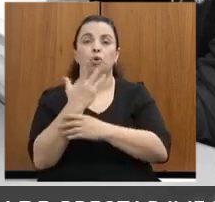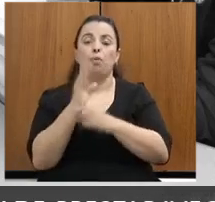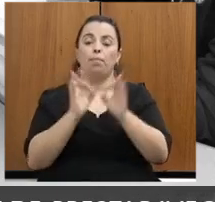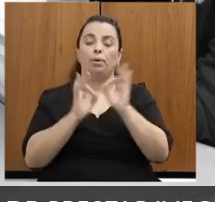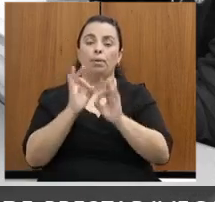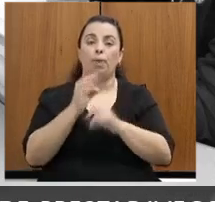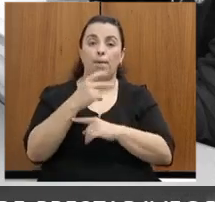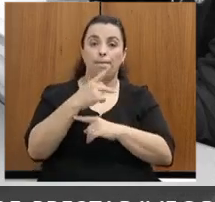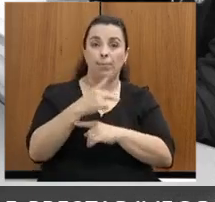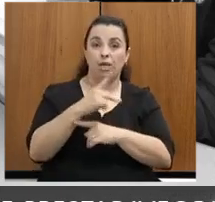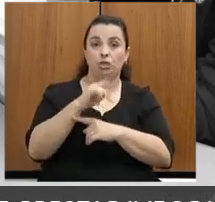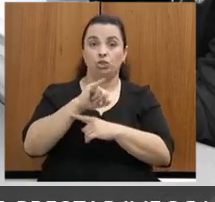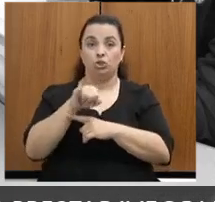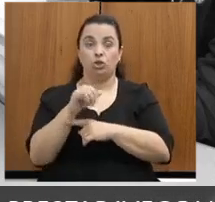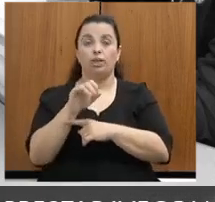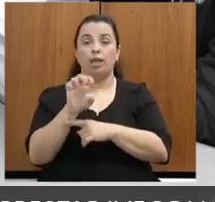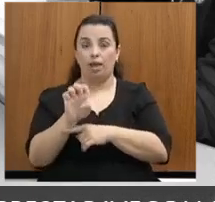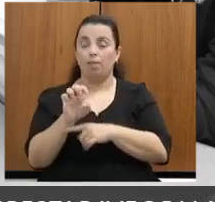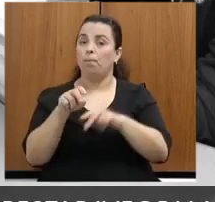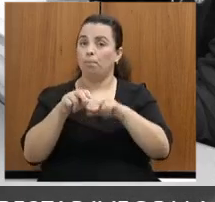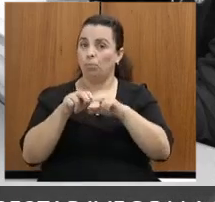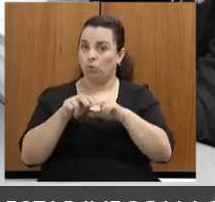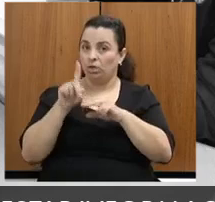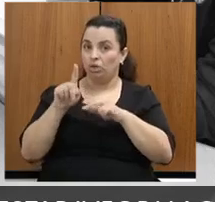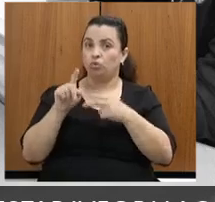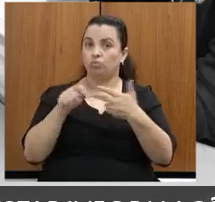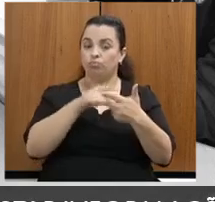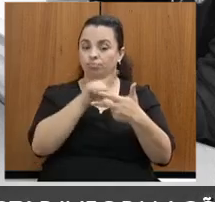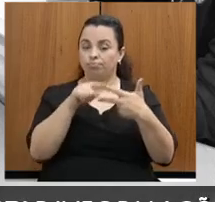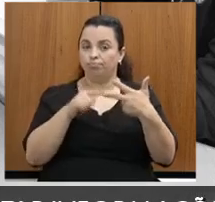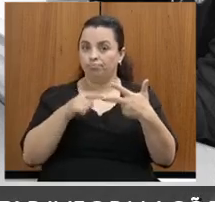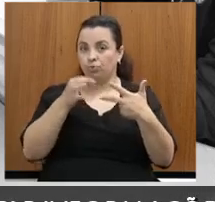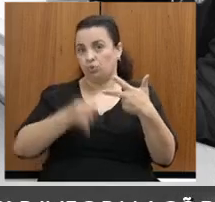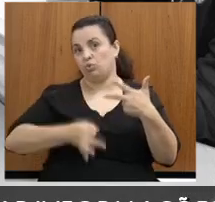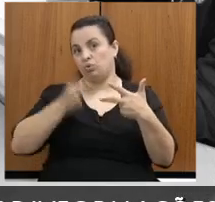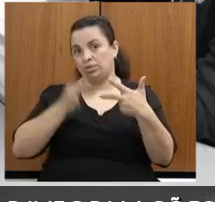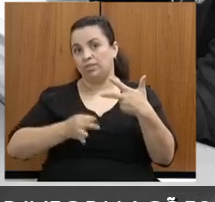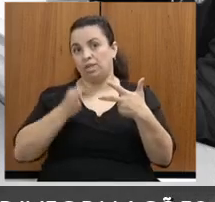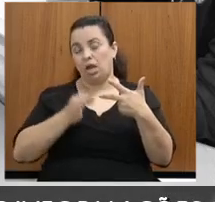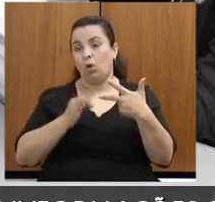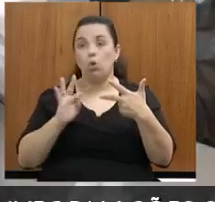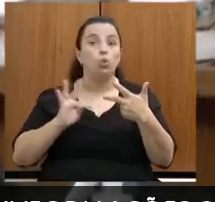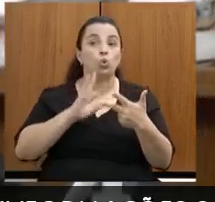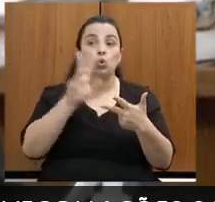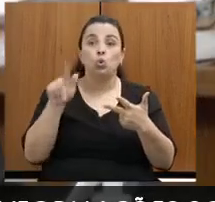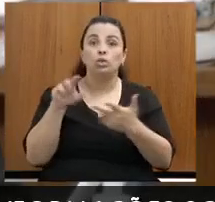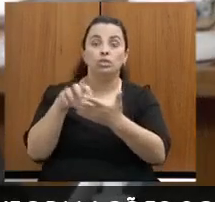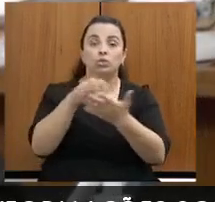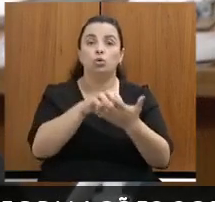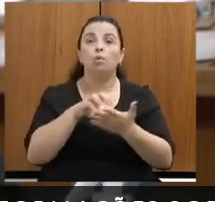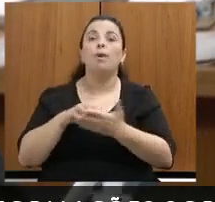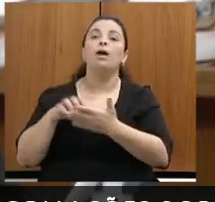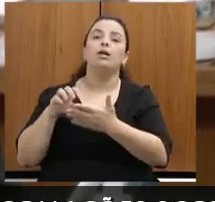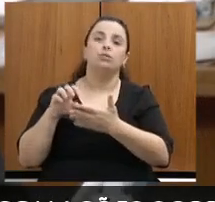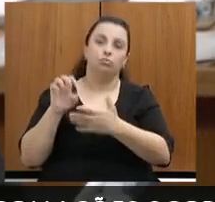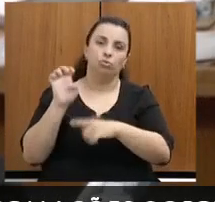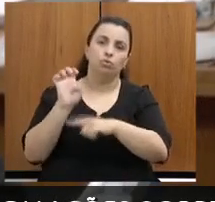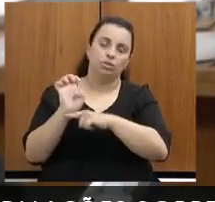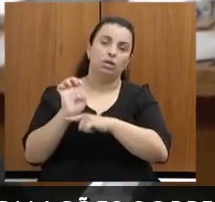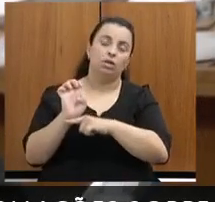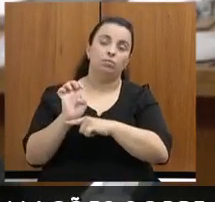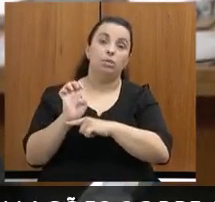pelo Poder Judiciário né porque o processo judicial Eletrônico em todas as comarcas do estado e nós